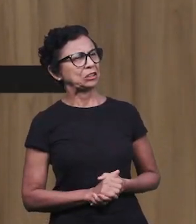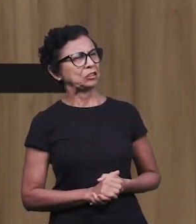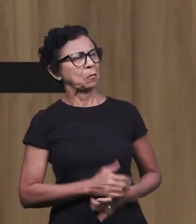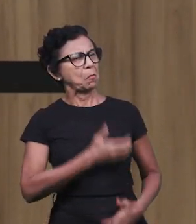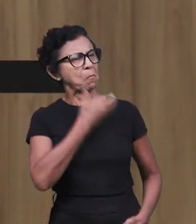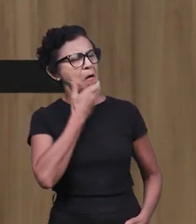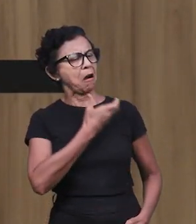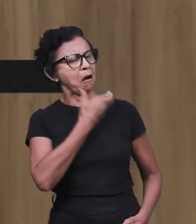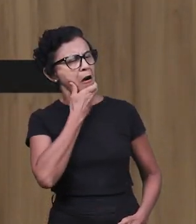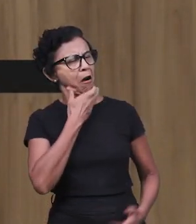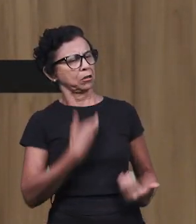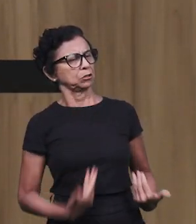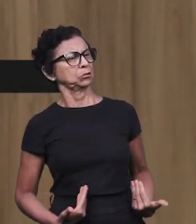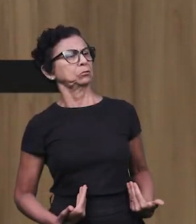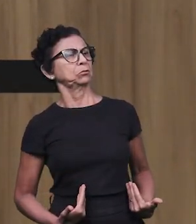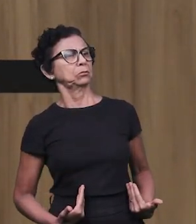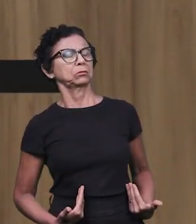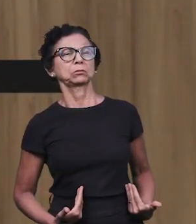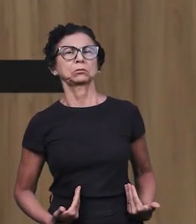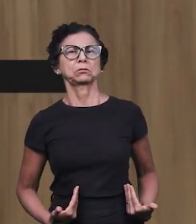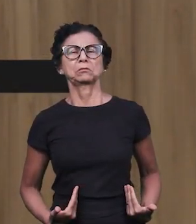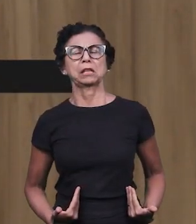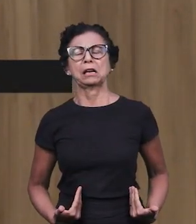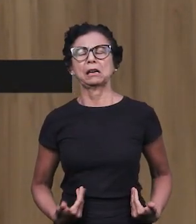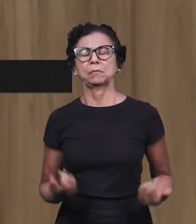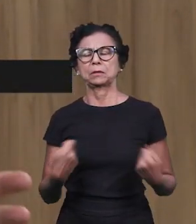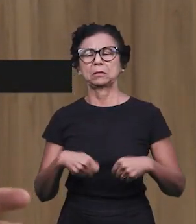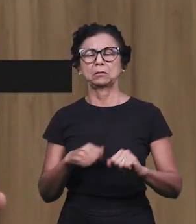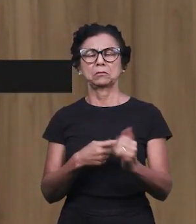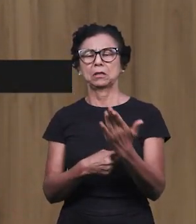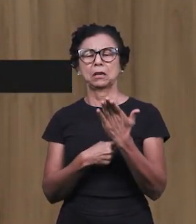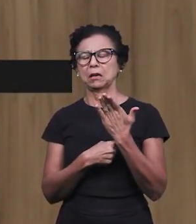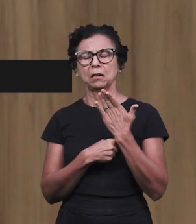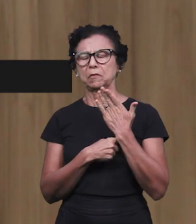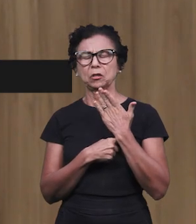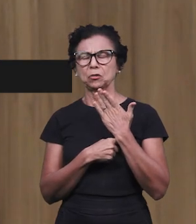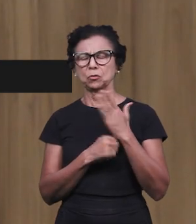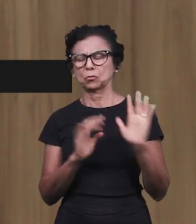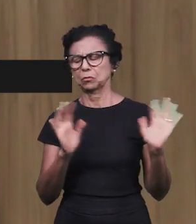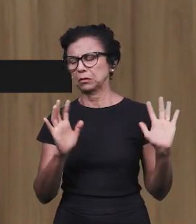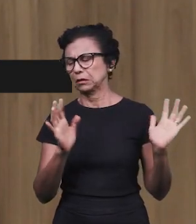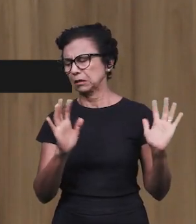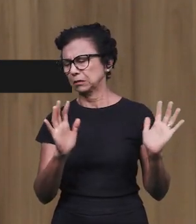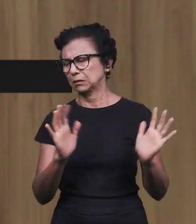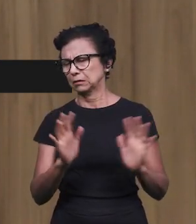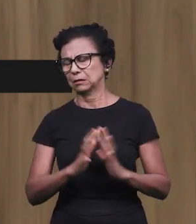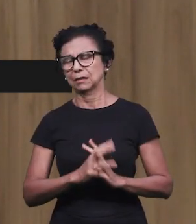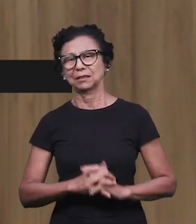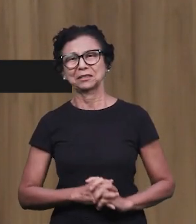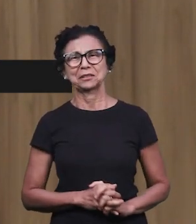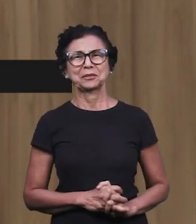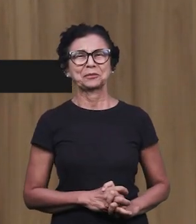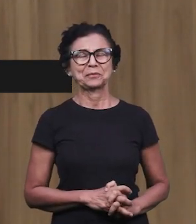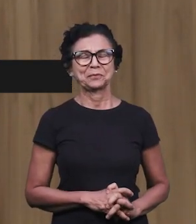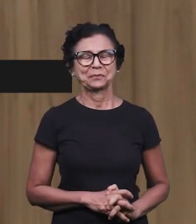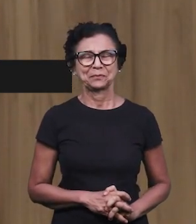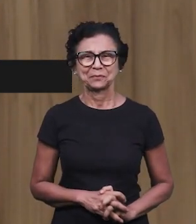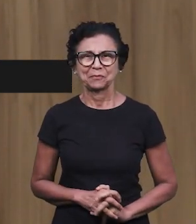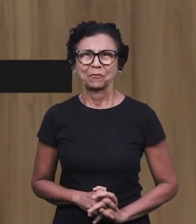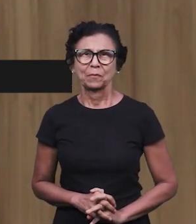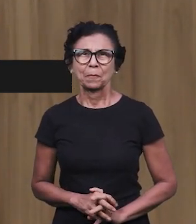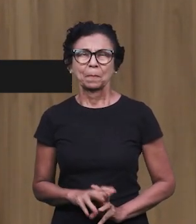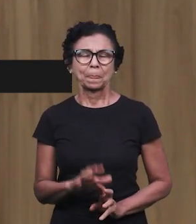homem tem muito disso, né? De não querer pedir ajuda, de esconder. Você vê até mesmo aquela